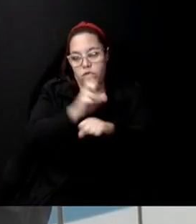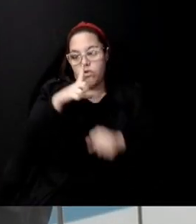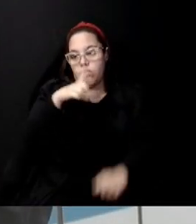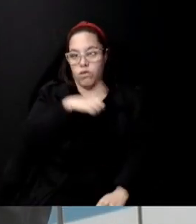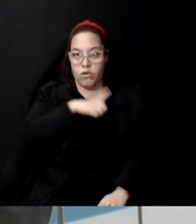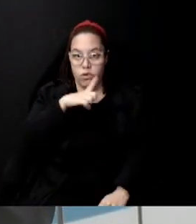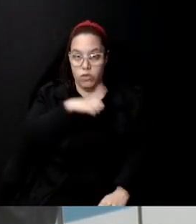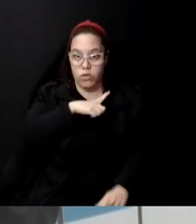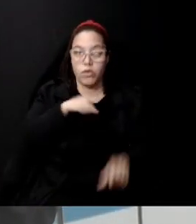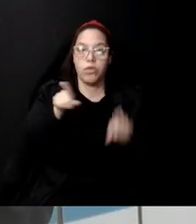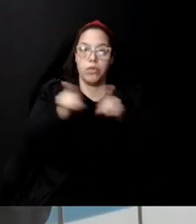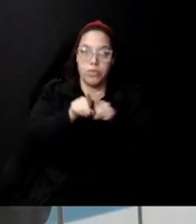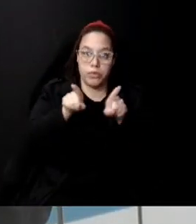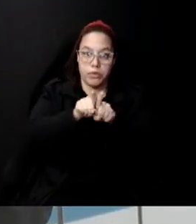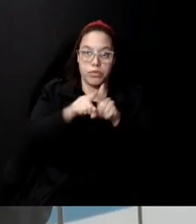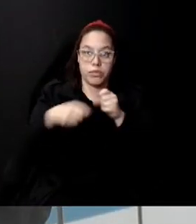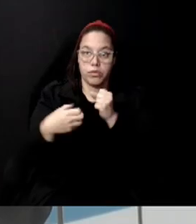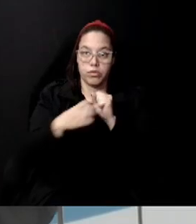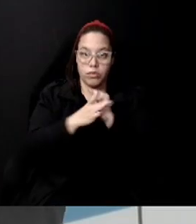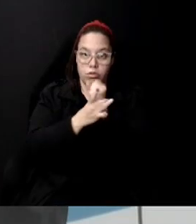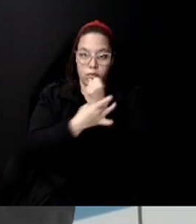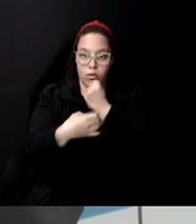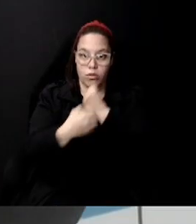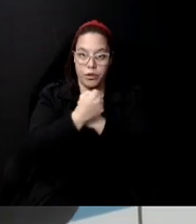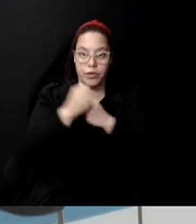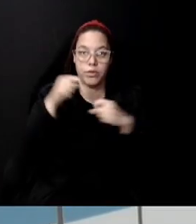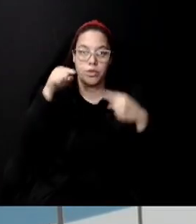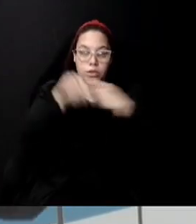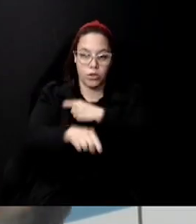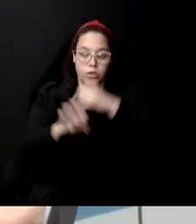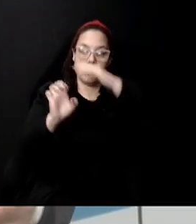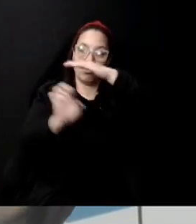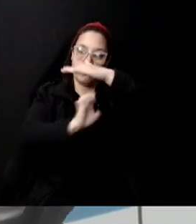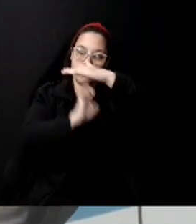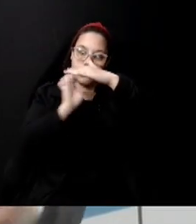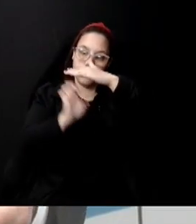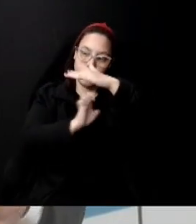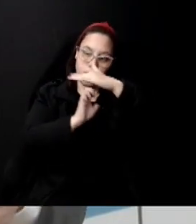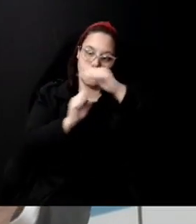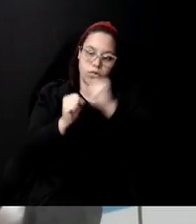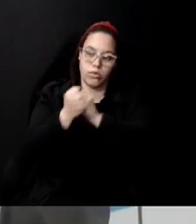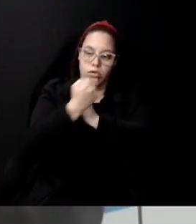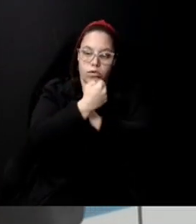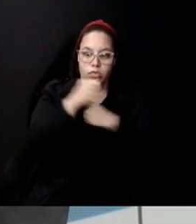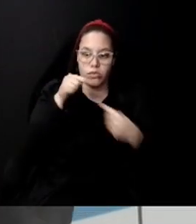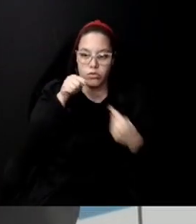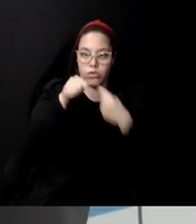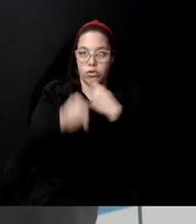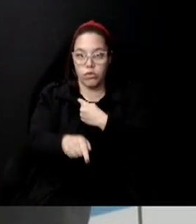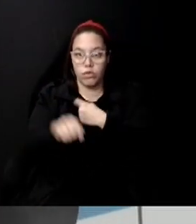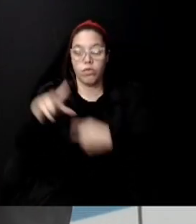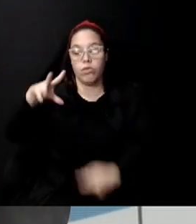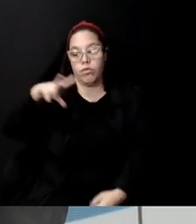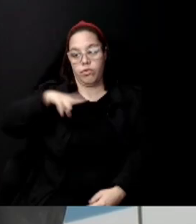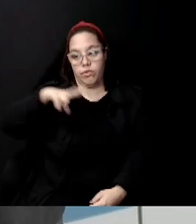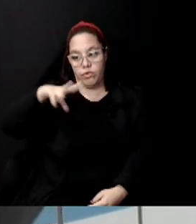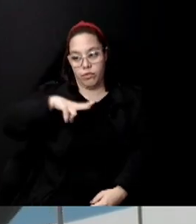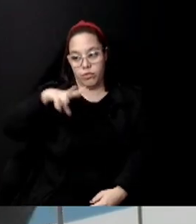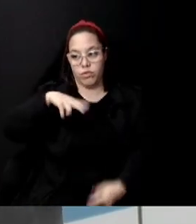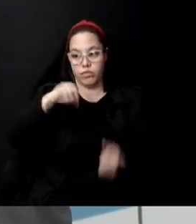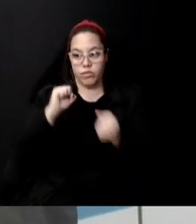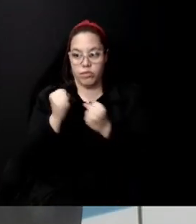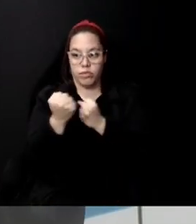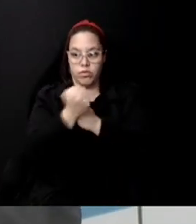também proteção contra empresas, proteção contra particulares, proteção